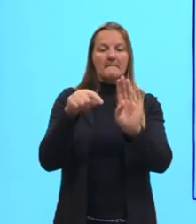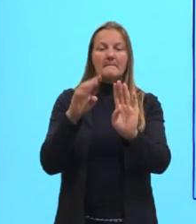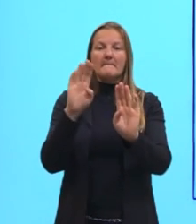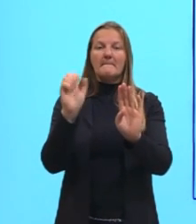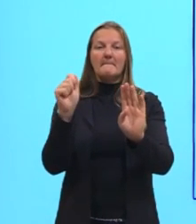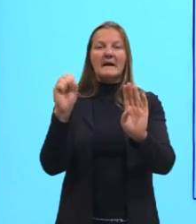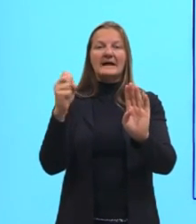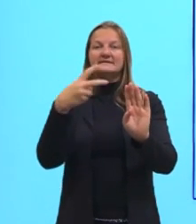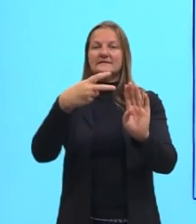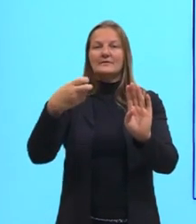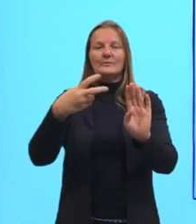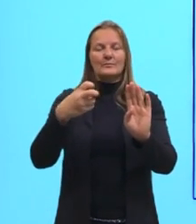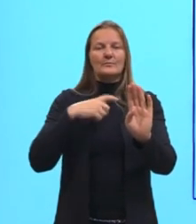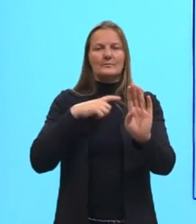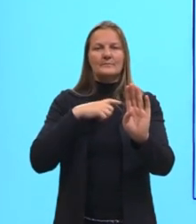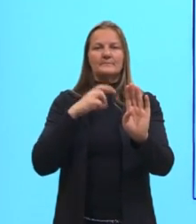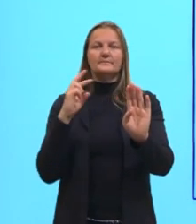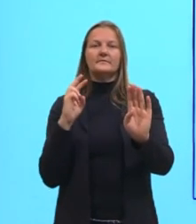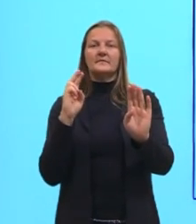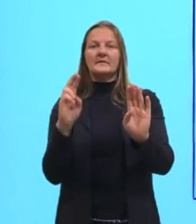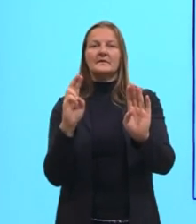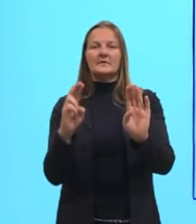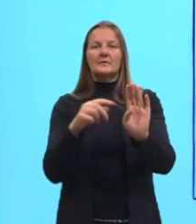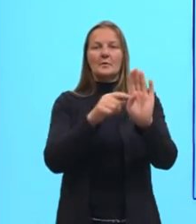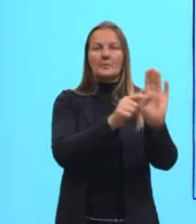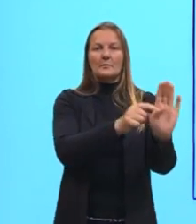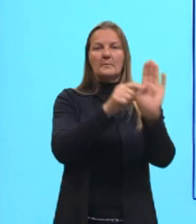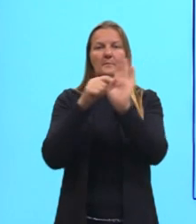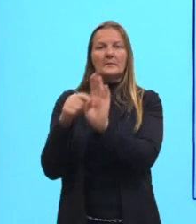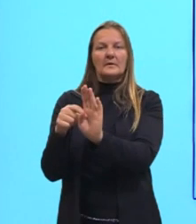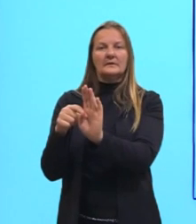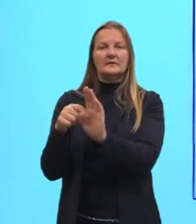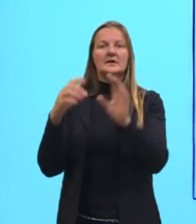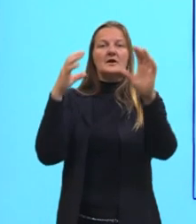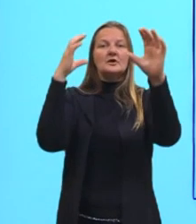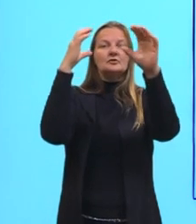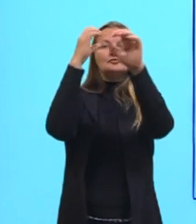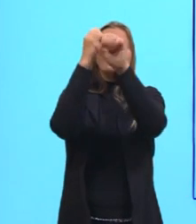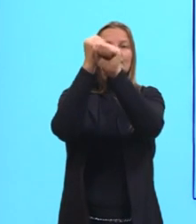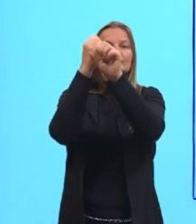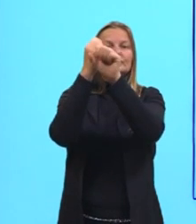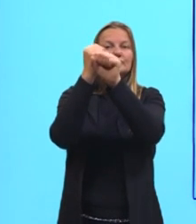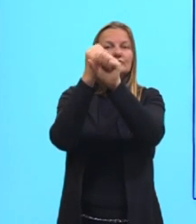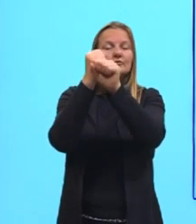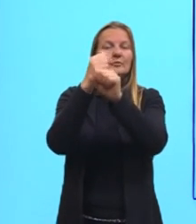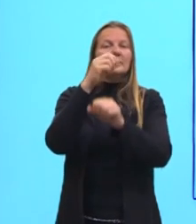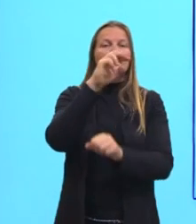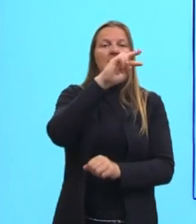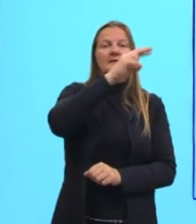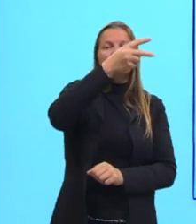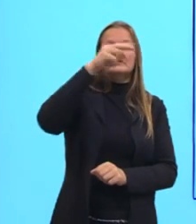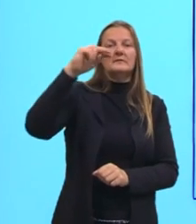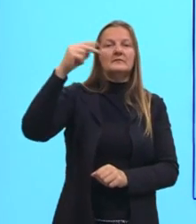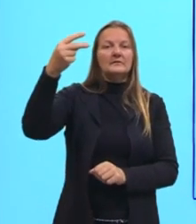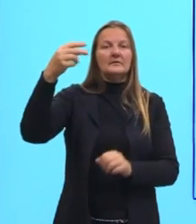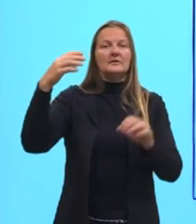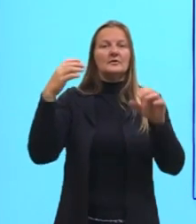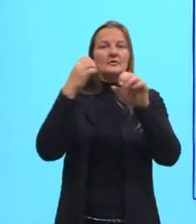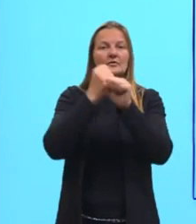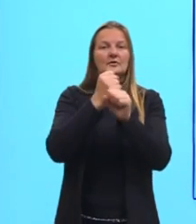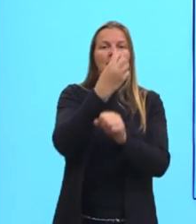o resultado então nós mantemos a base e somamos os expoentes então